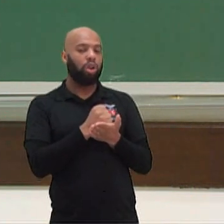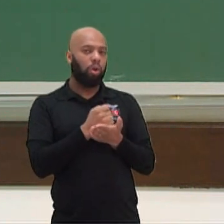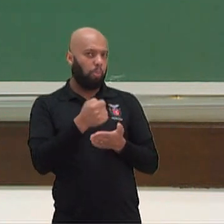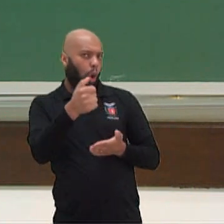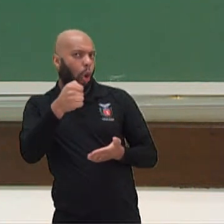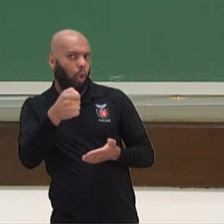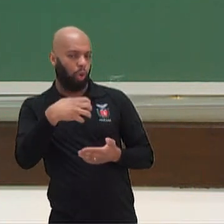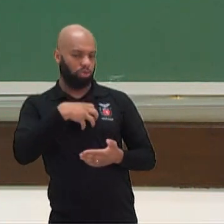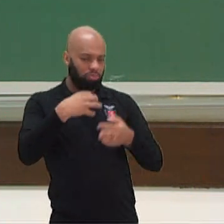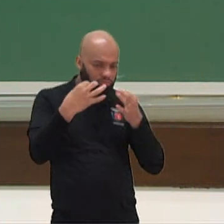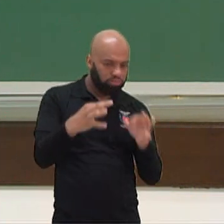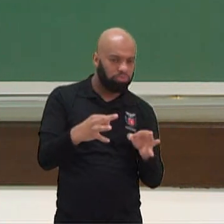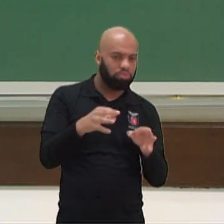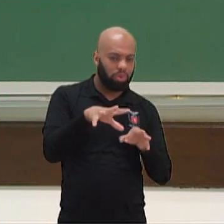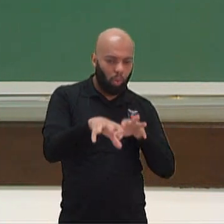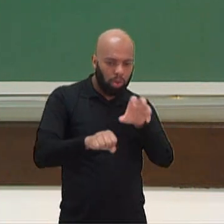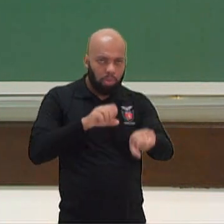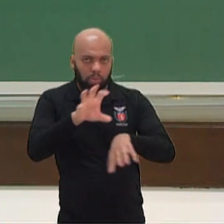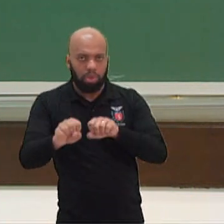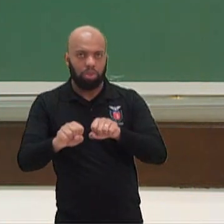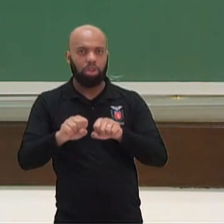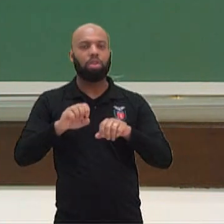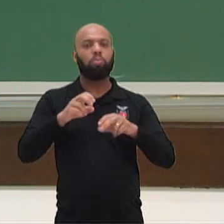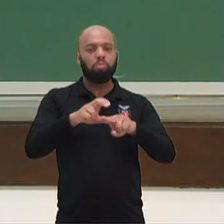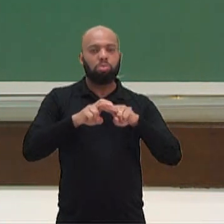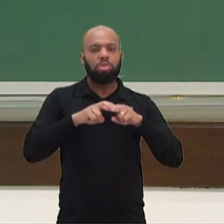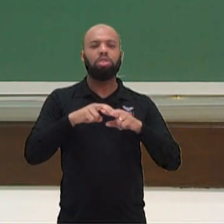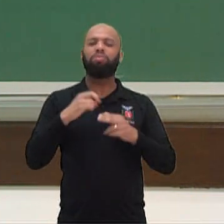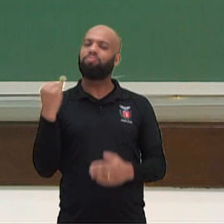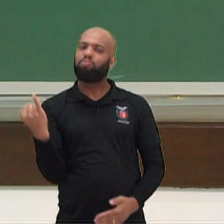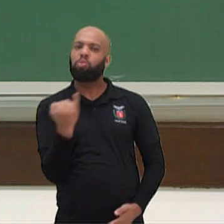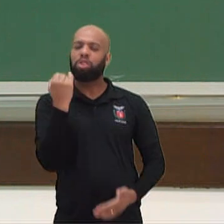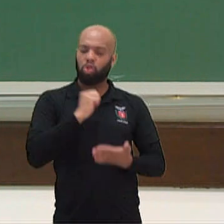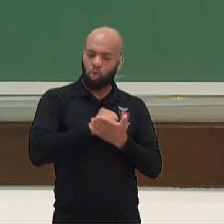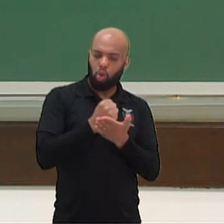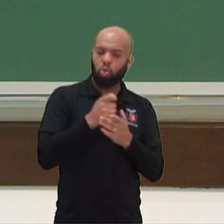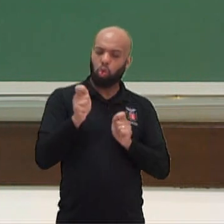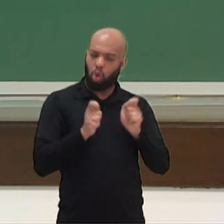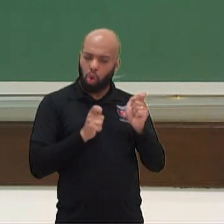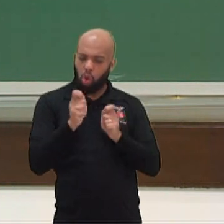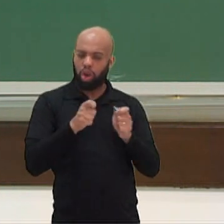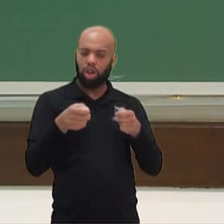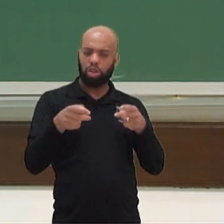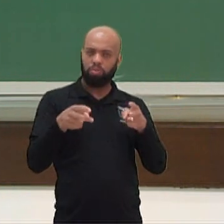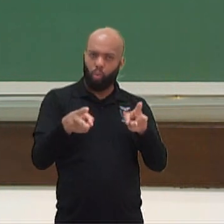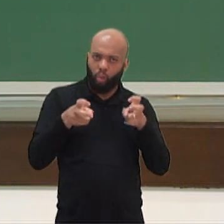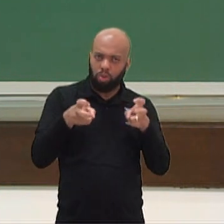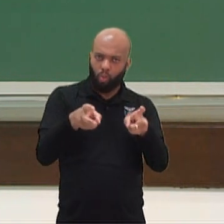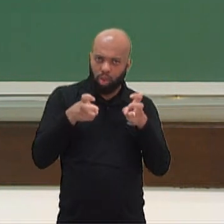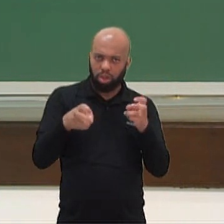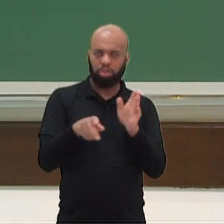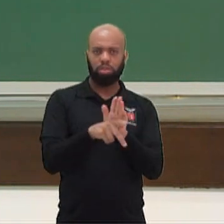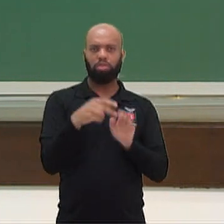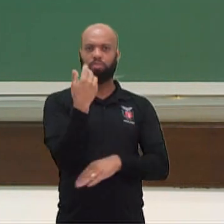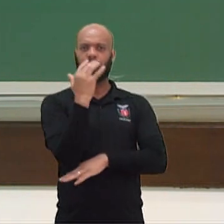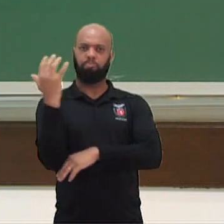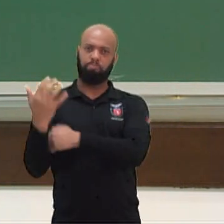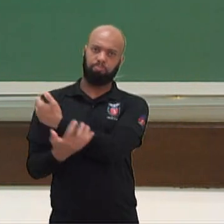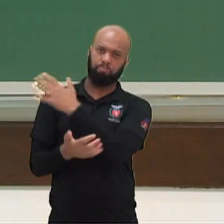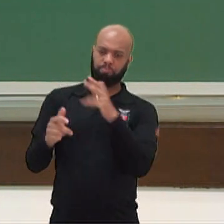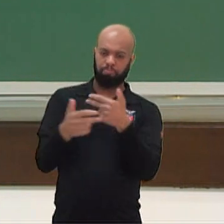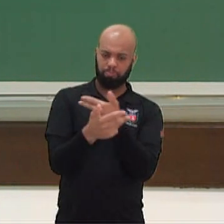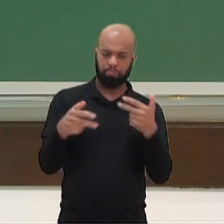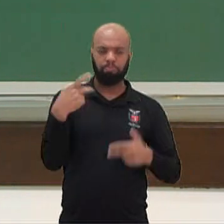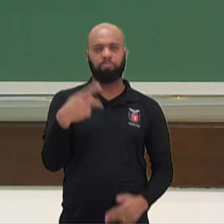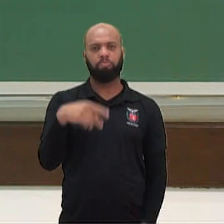isso é importante o controle da extração dos recursos naturais que nós temos aqui no Brasil, ok?